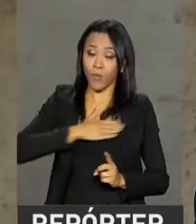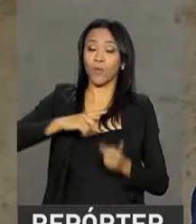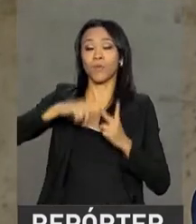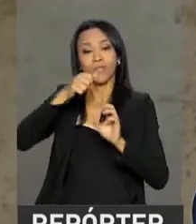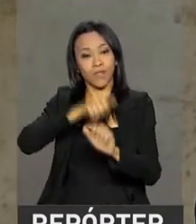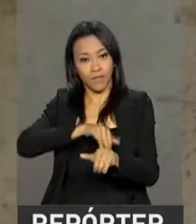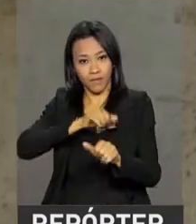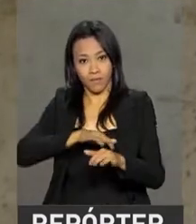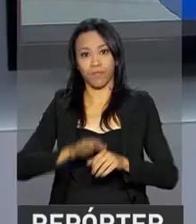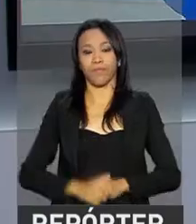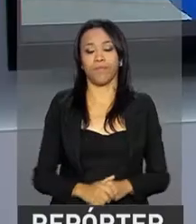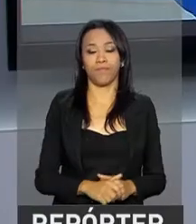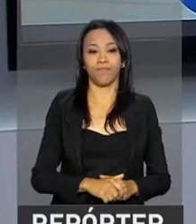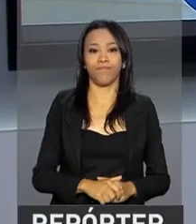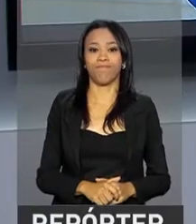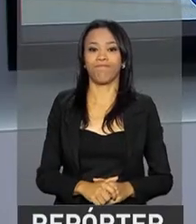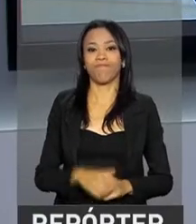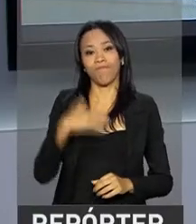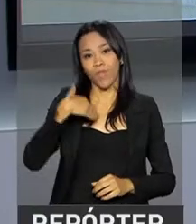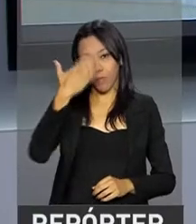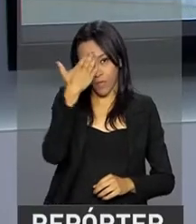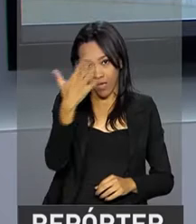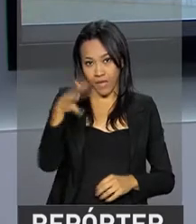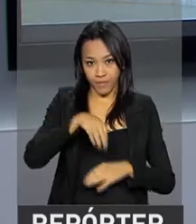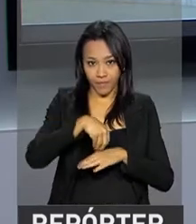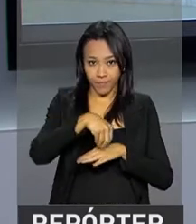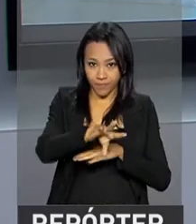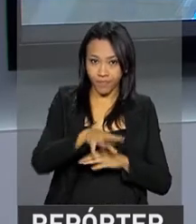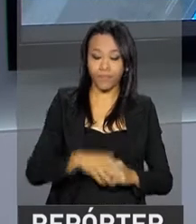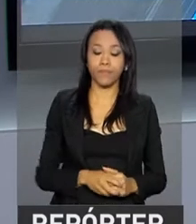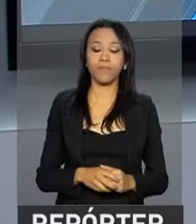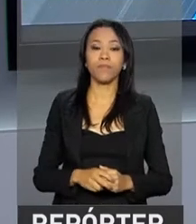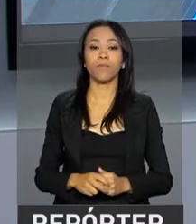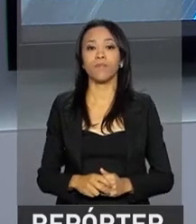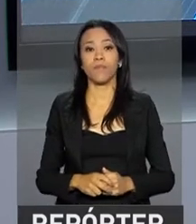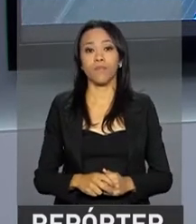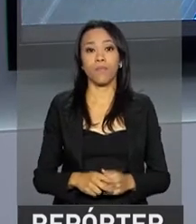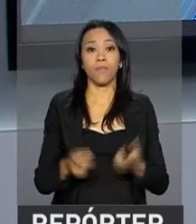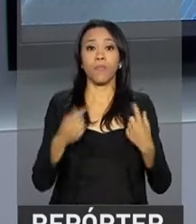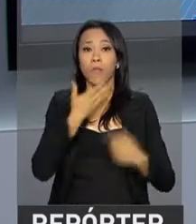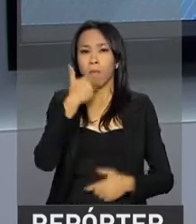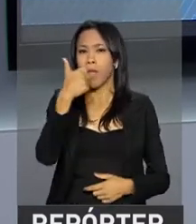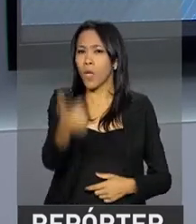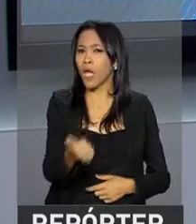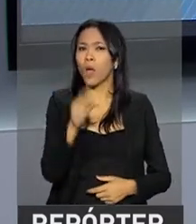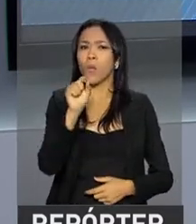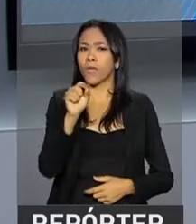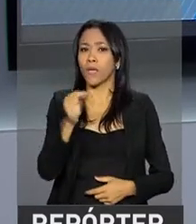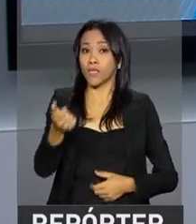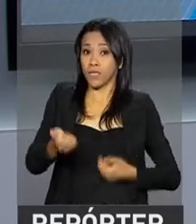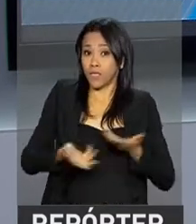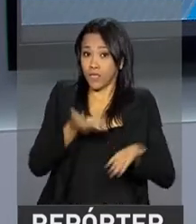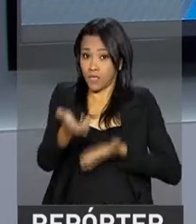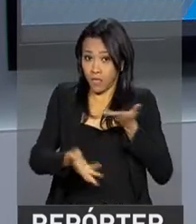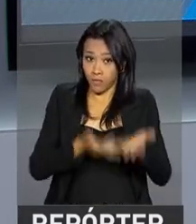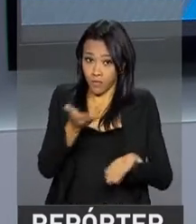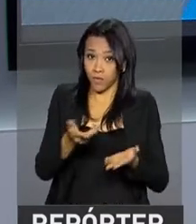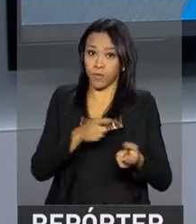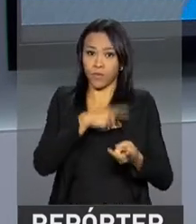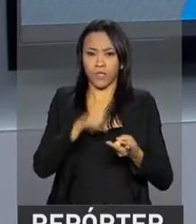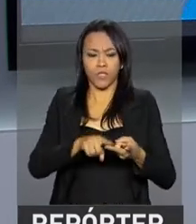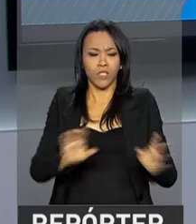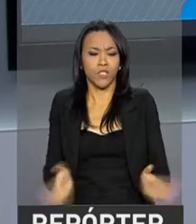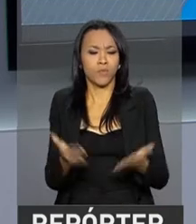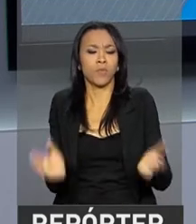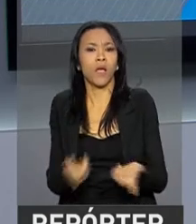carolina obrigada pelas informações mara e melhorar os serviços oferecidos e estimular a economia